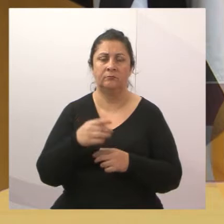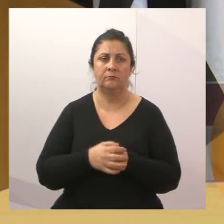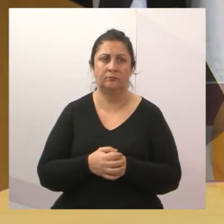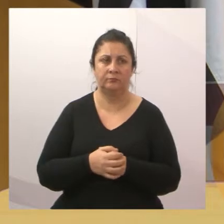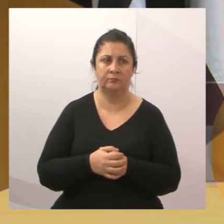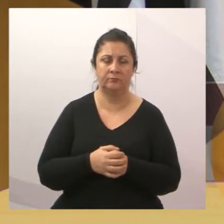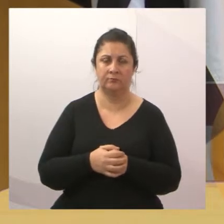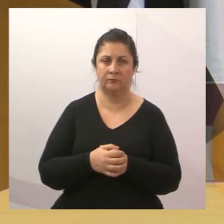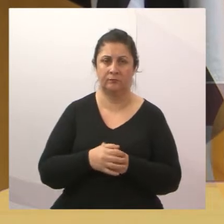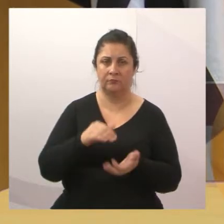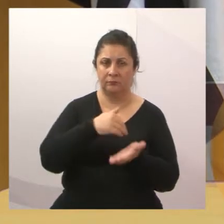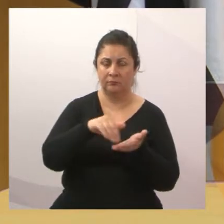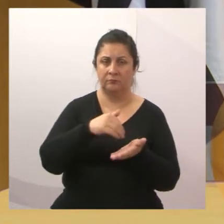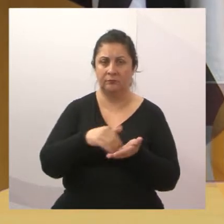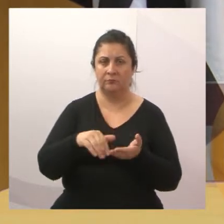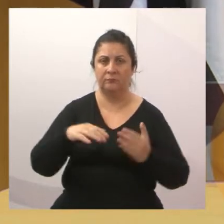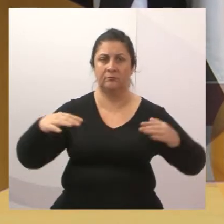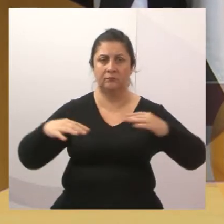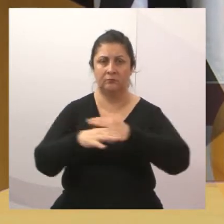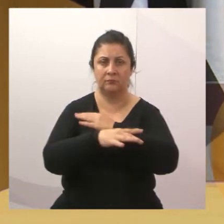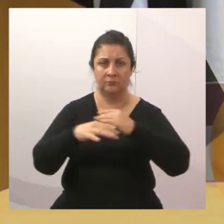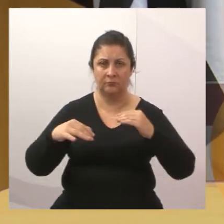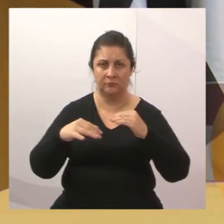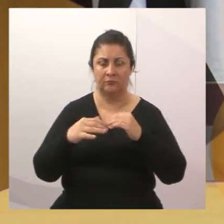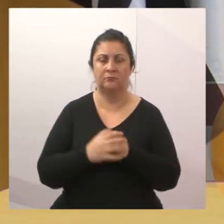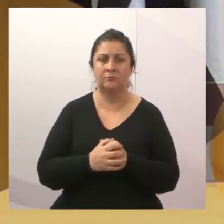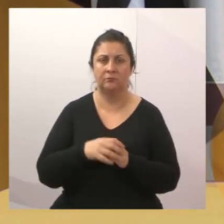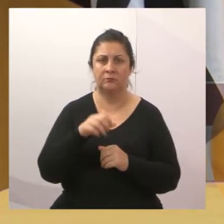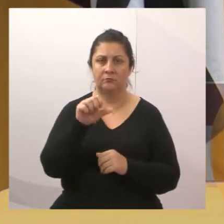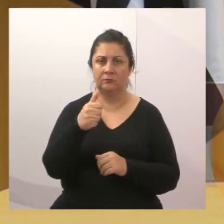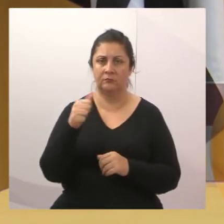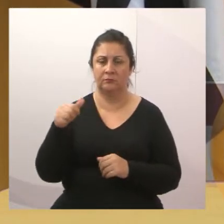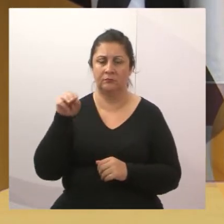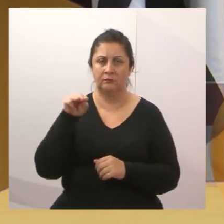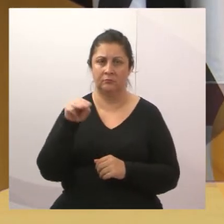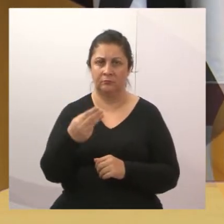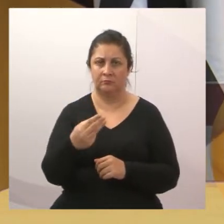408.486 reais. A Secretaria de Mobilidade,